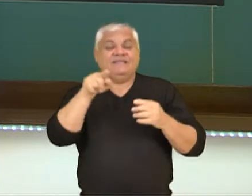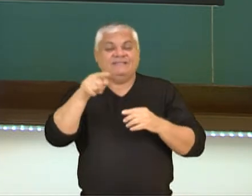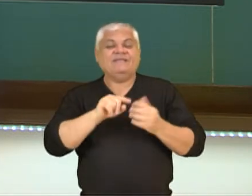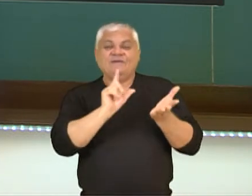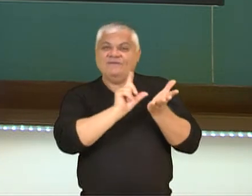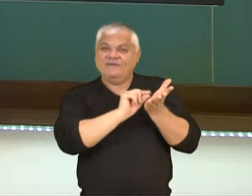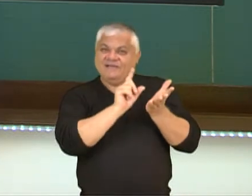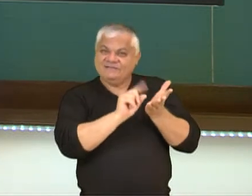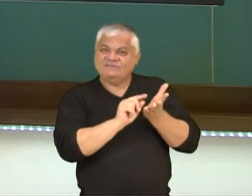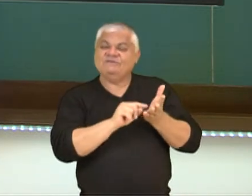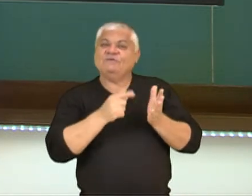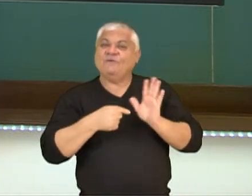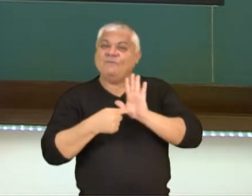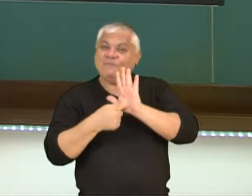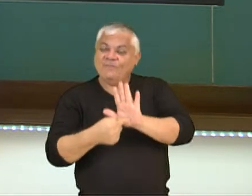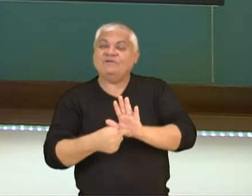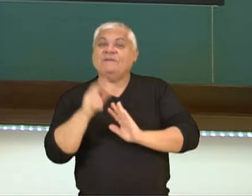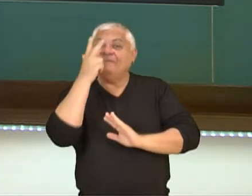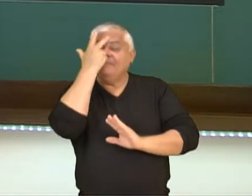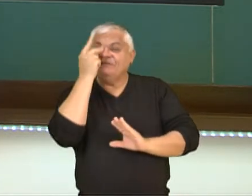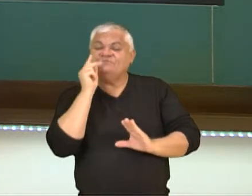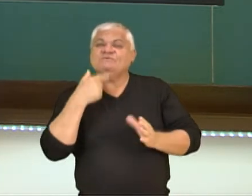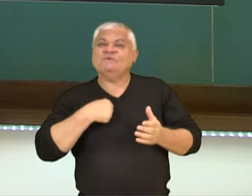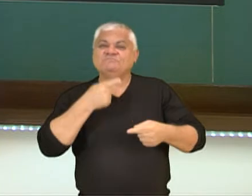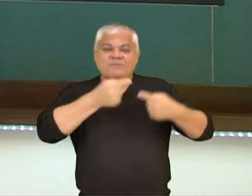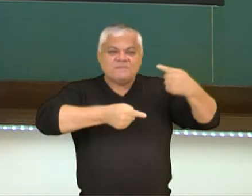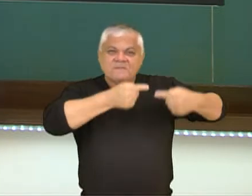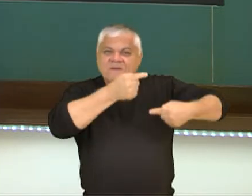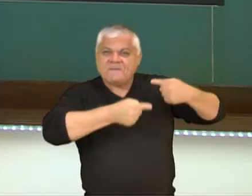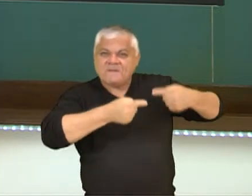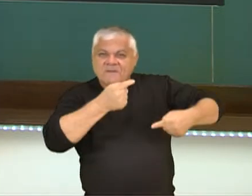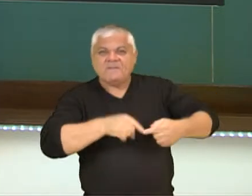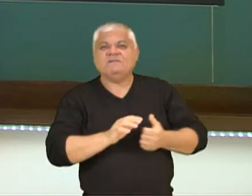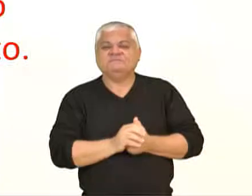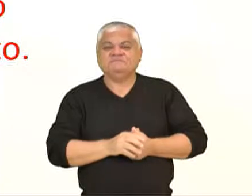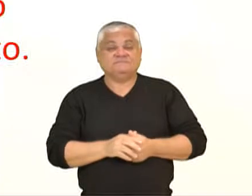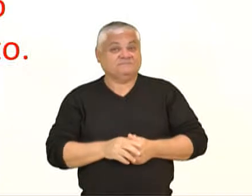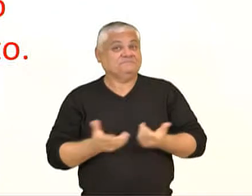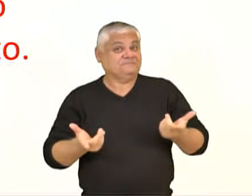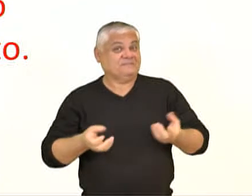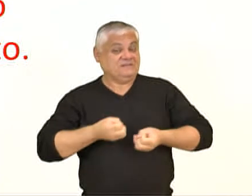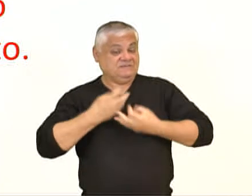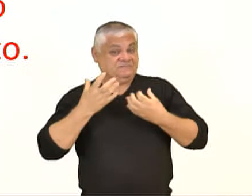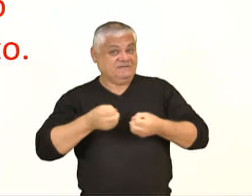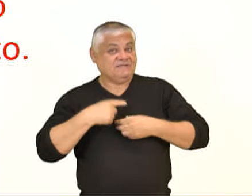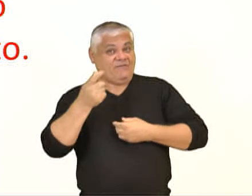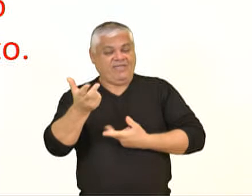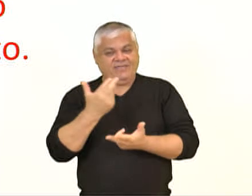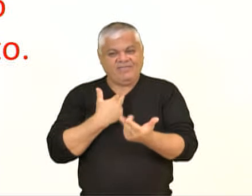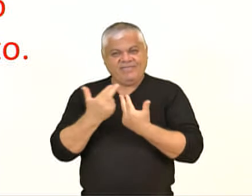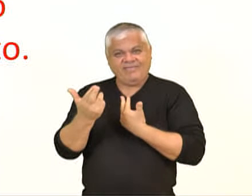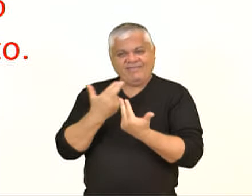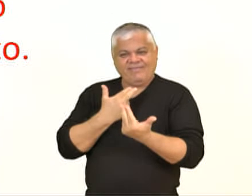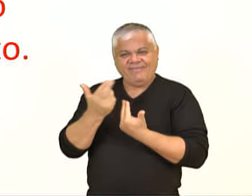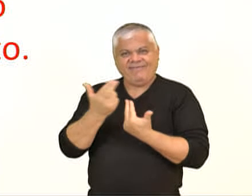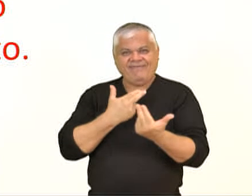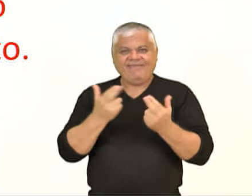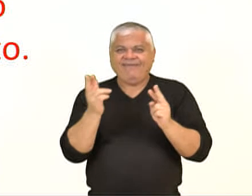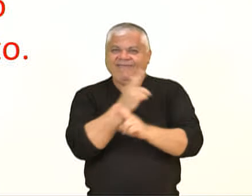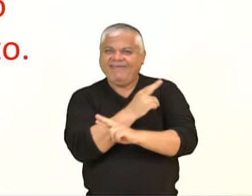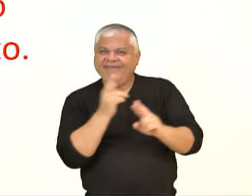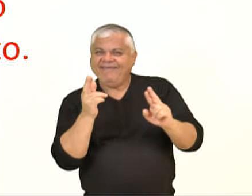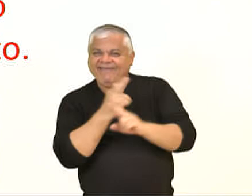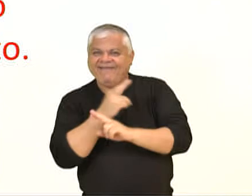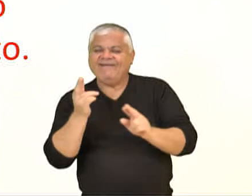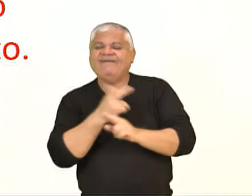o autor, traz o leitor para dentro da discussão. Essas expressões estabelecem interlocução com o leitor, ou